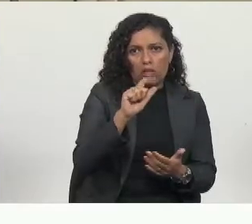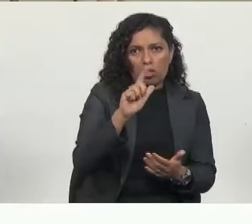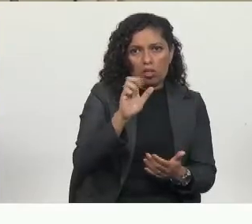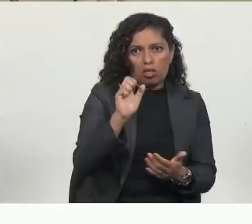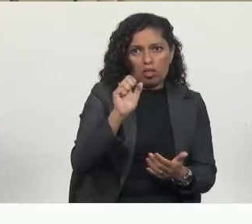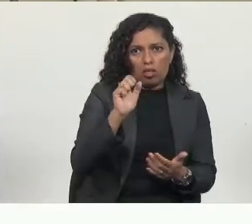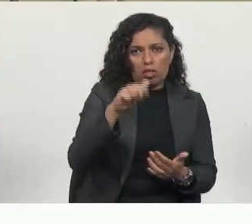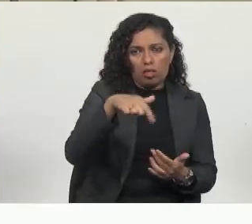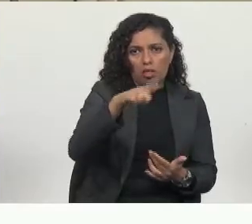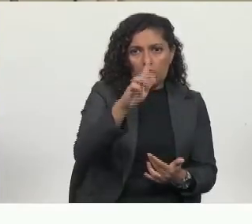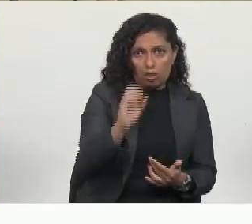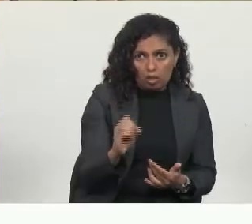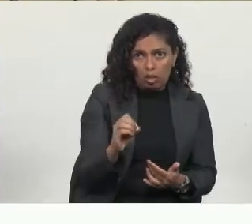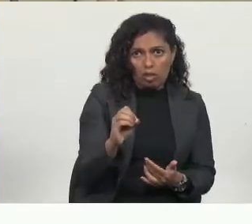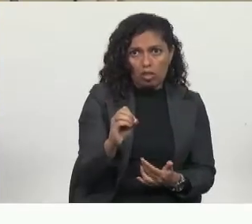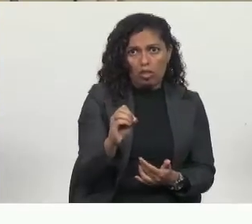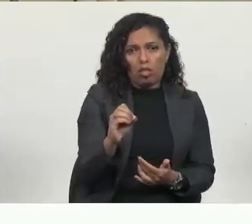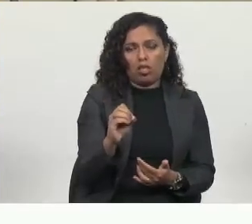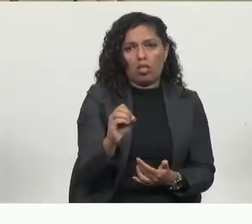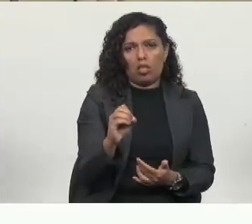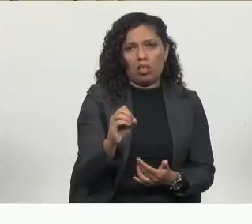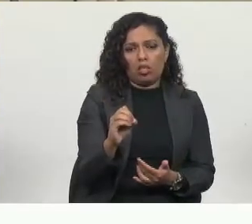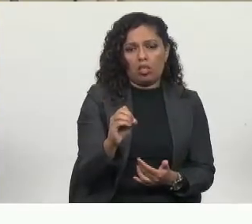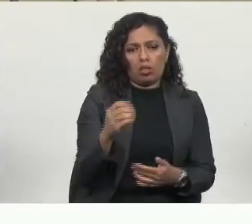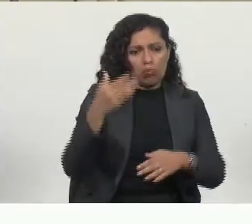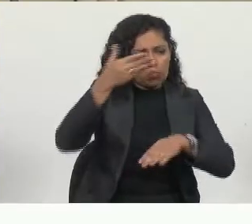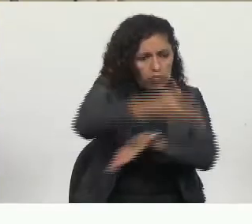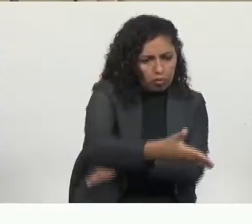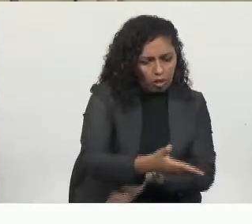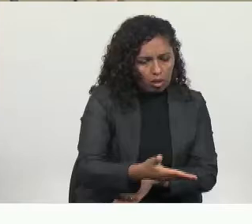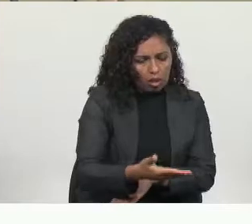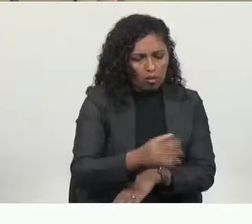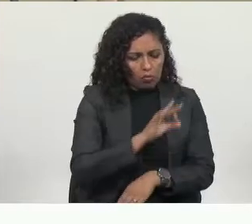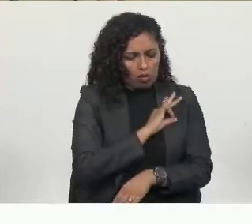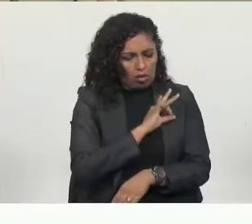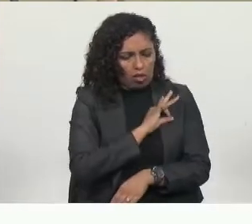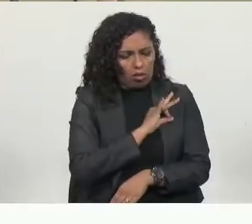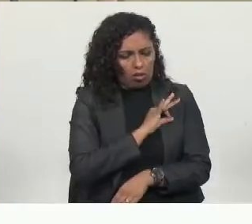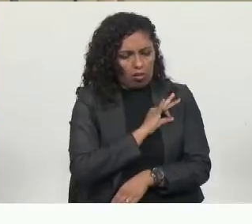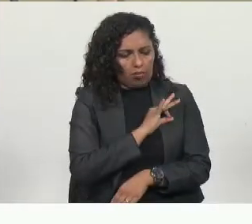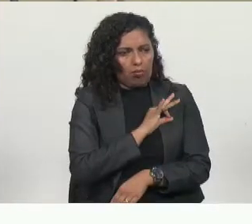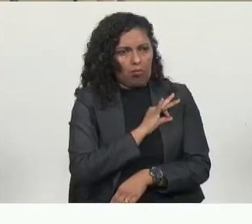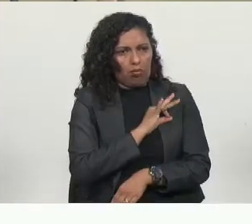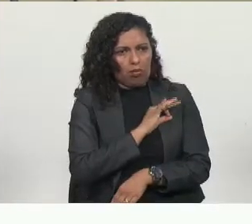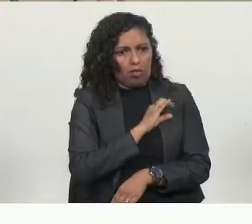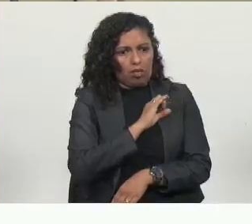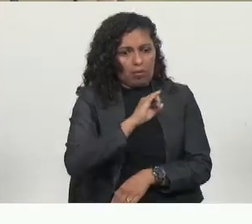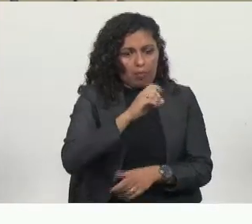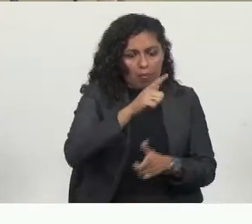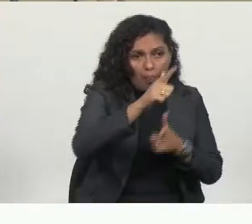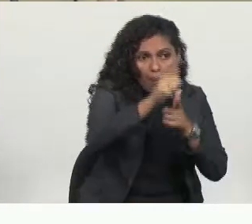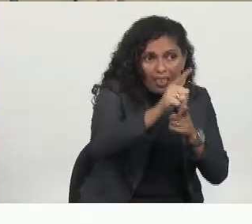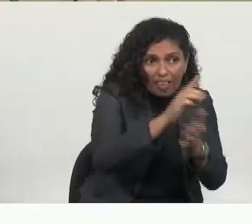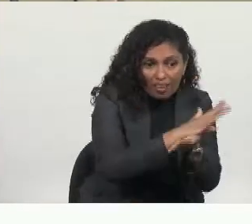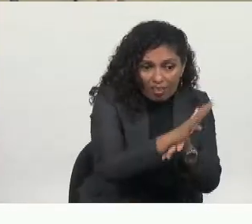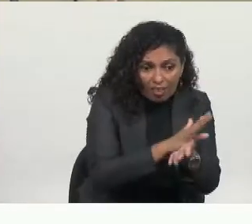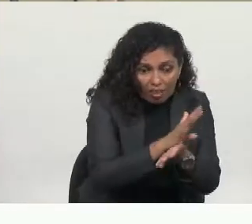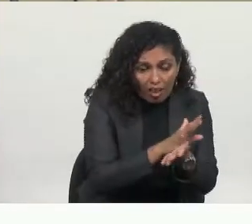entrado armado e tivesse matado aquele cara, ele teria feito outras crianças de vítima.